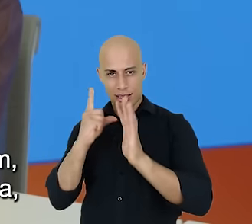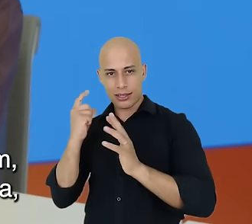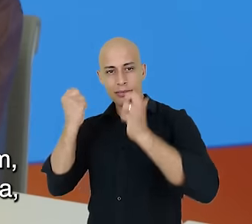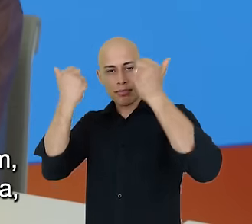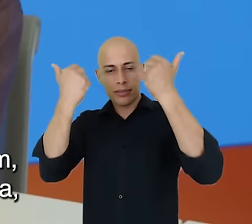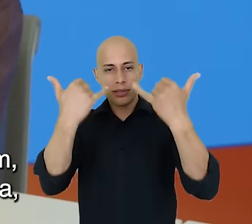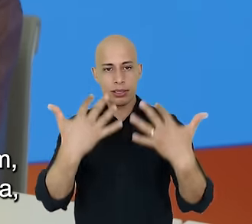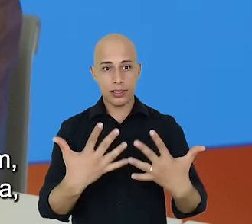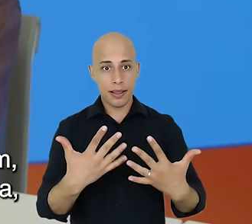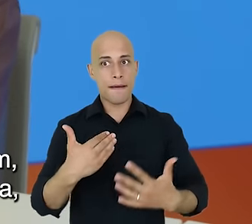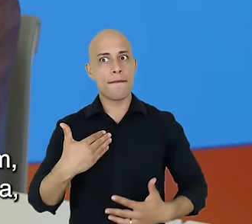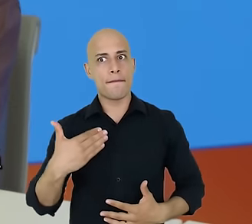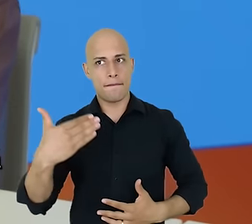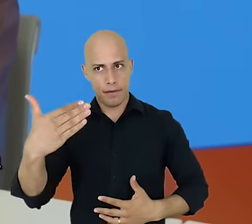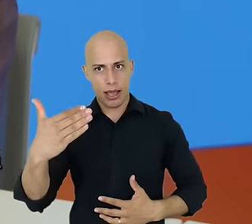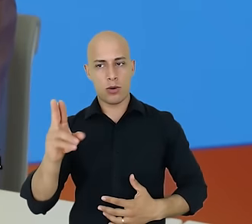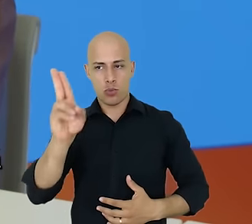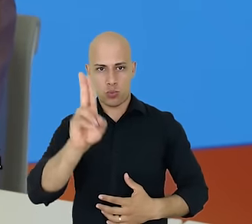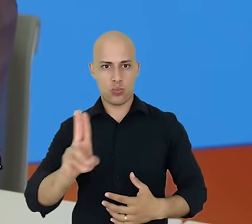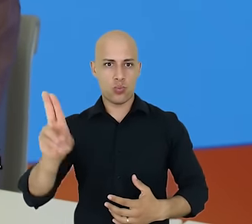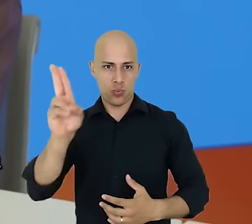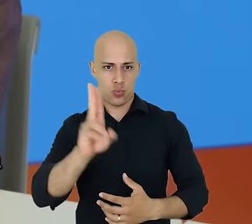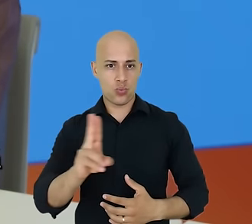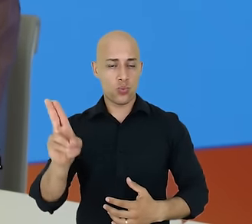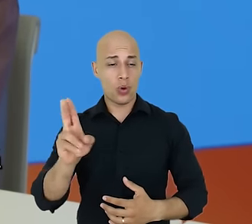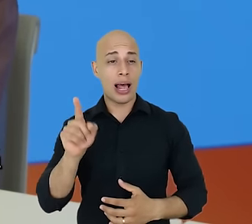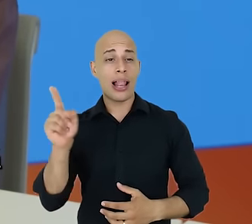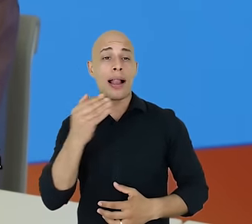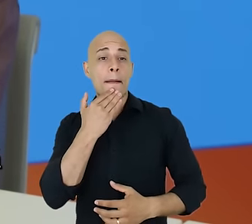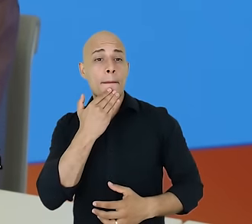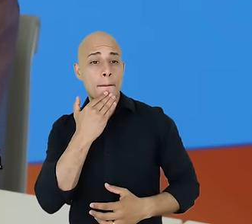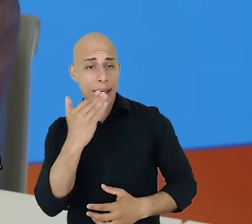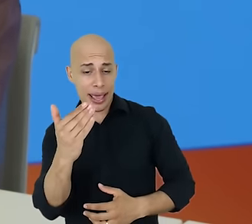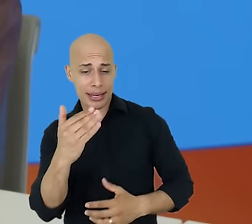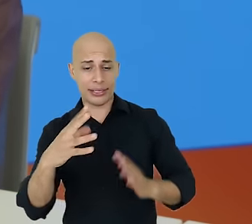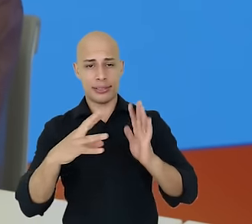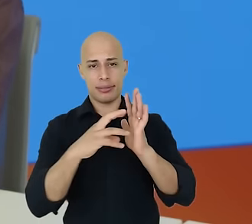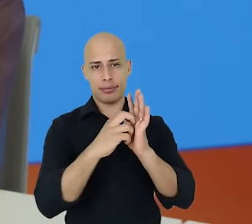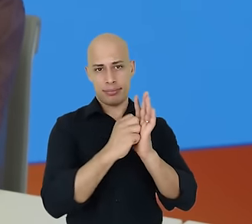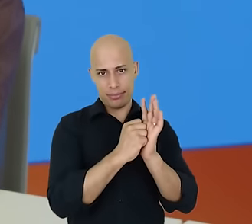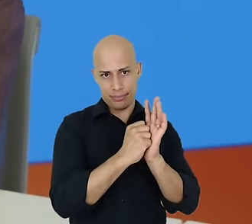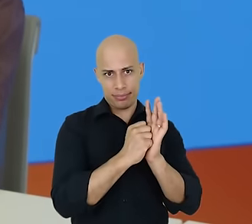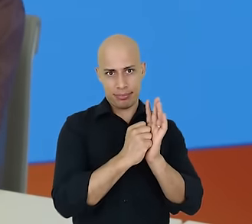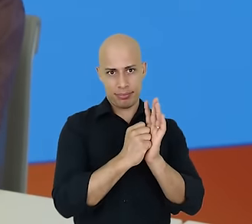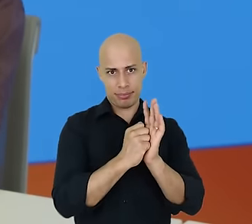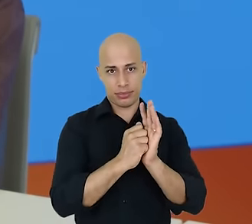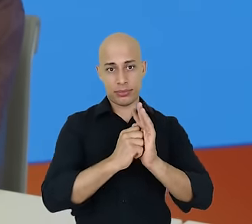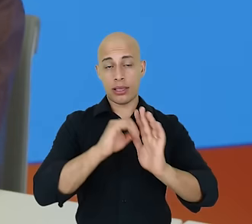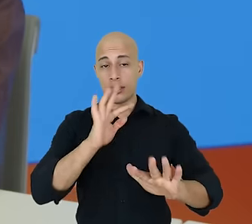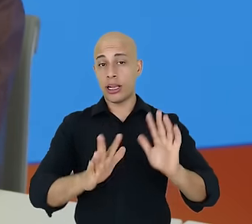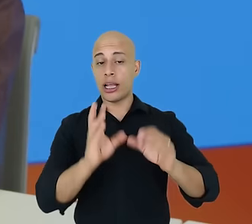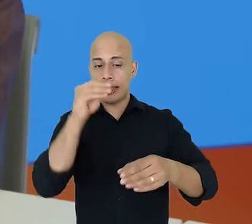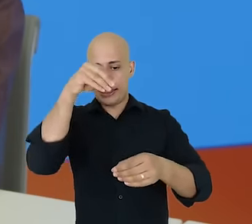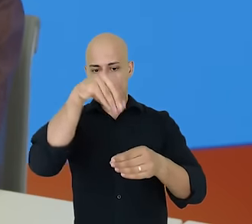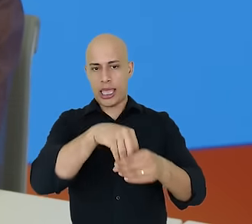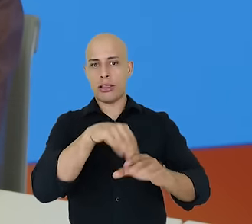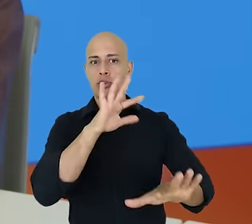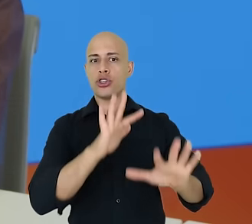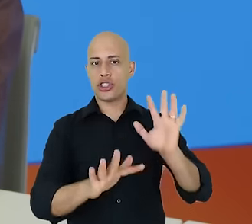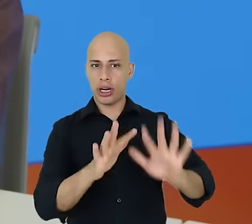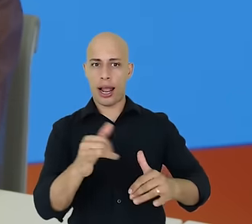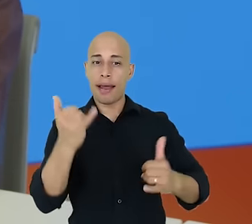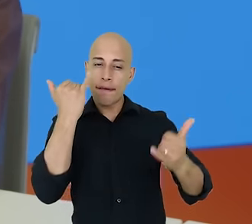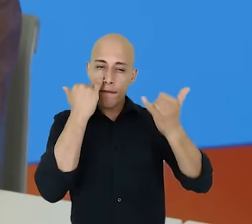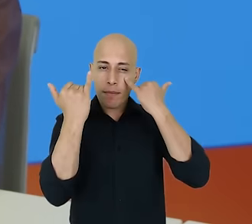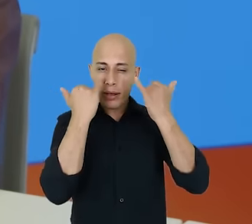quando a gente vai usar esse sistema Ele pega a informação do que já tá cadastrado então ele trabalha com algumas orientações né se eu